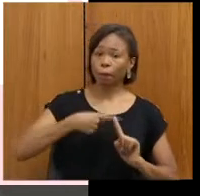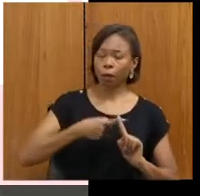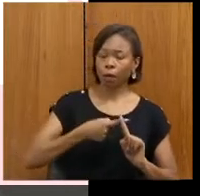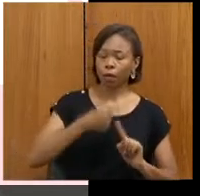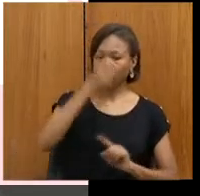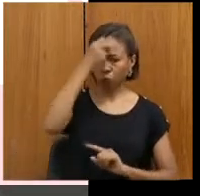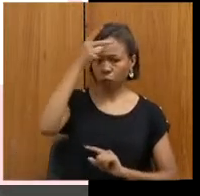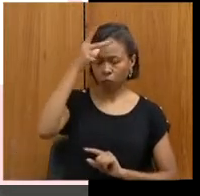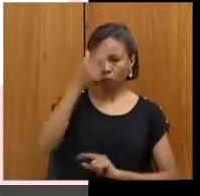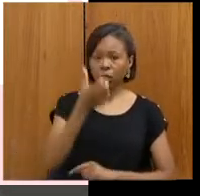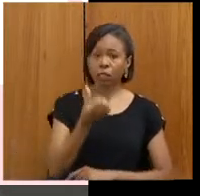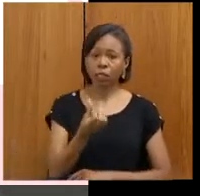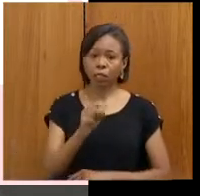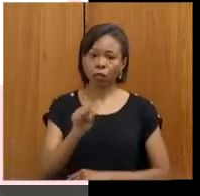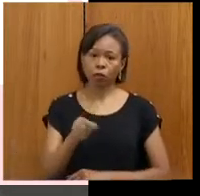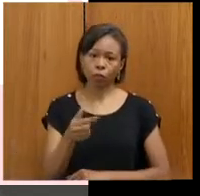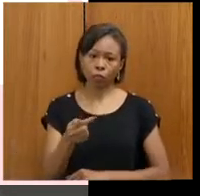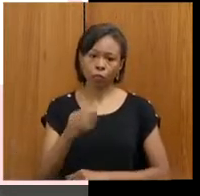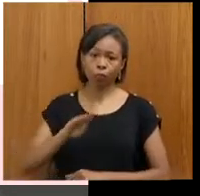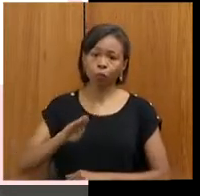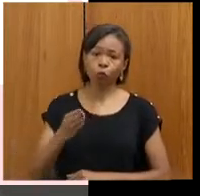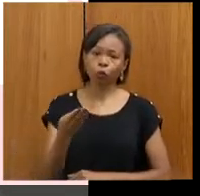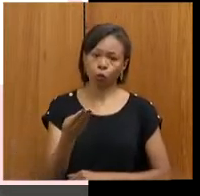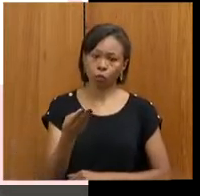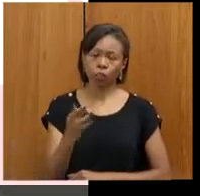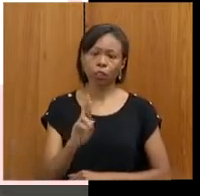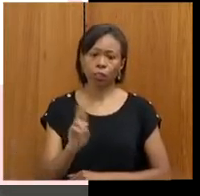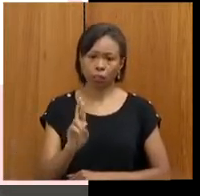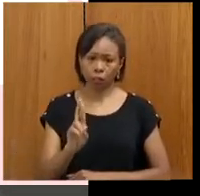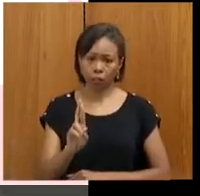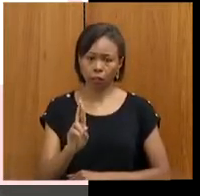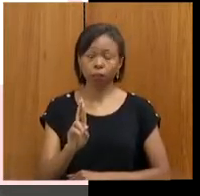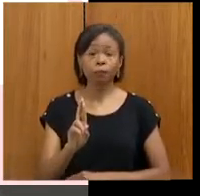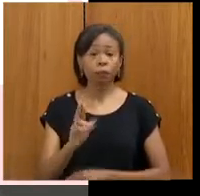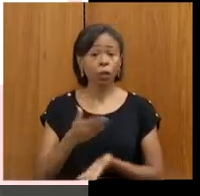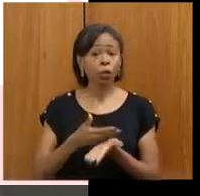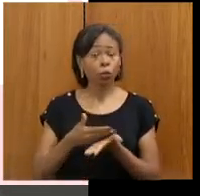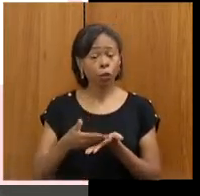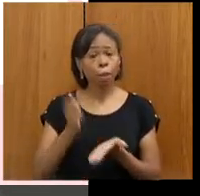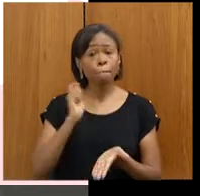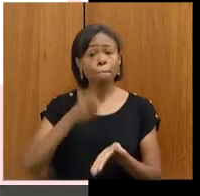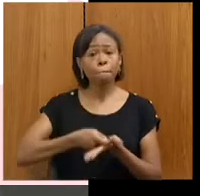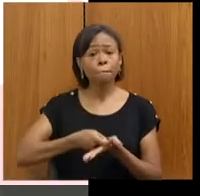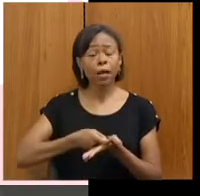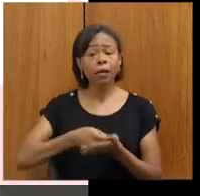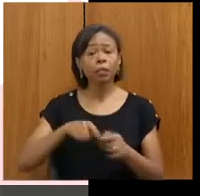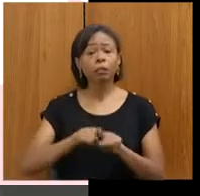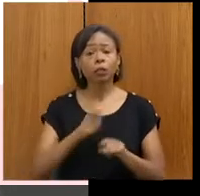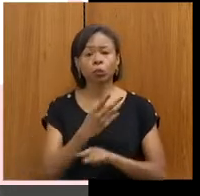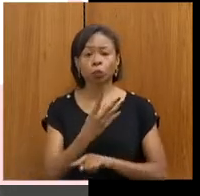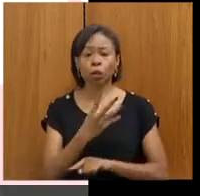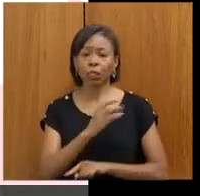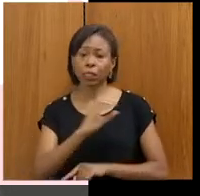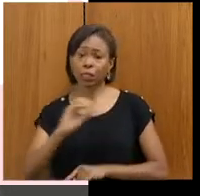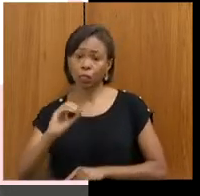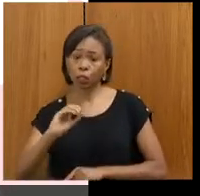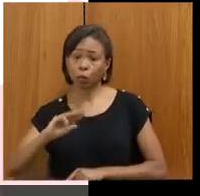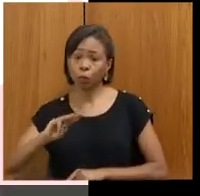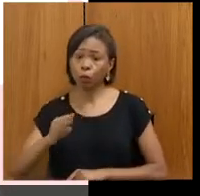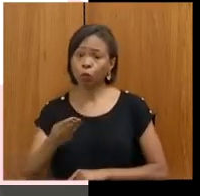de 6,7 bilhões de reais e que iniciamos o pagamento ainda este ano de valor de 400 milhões